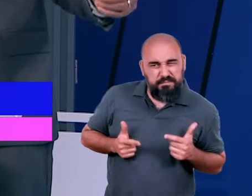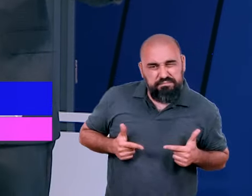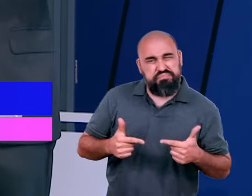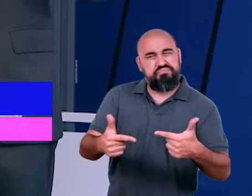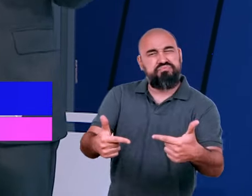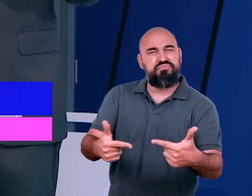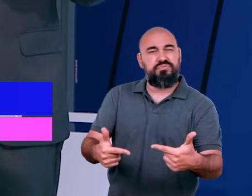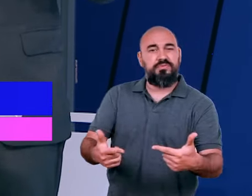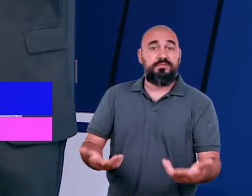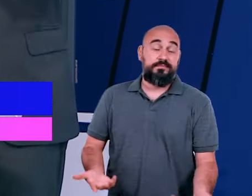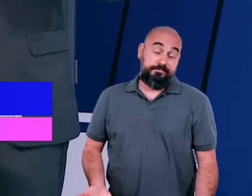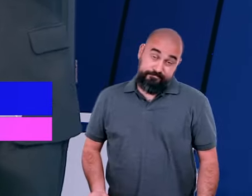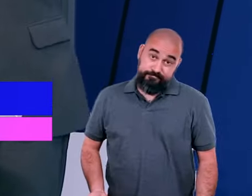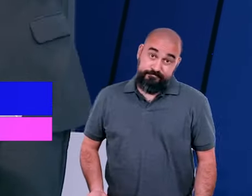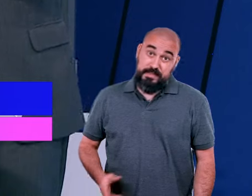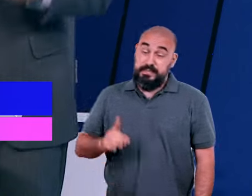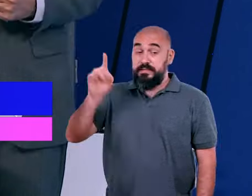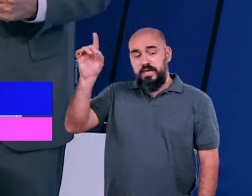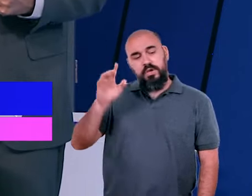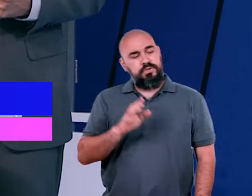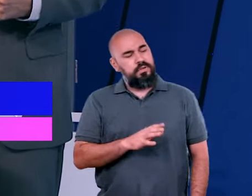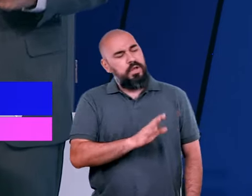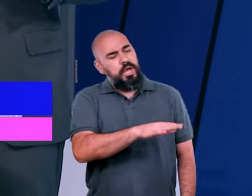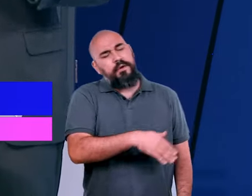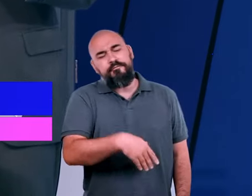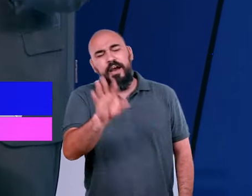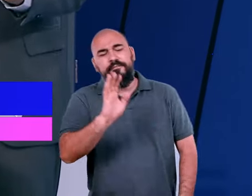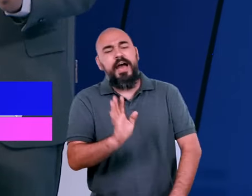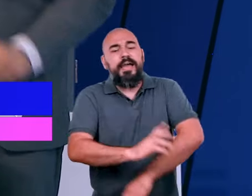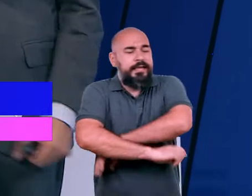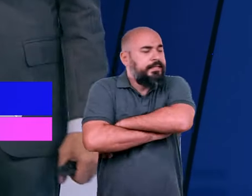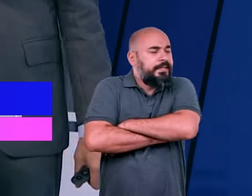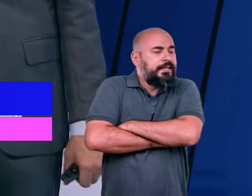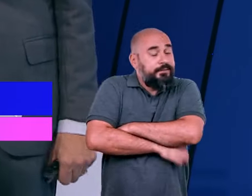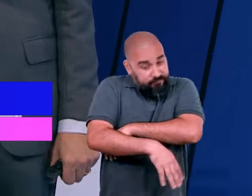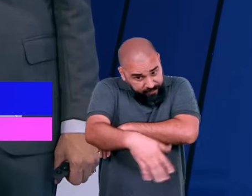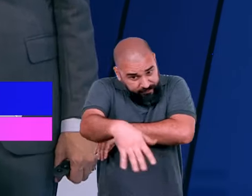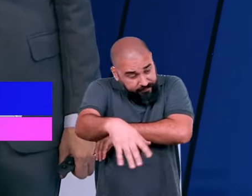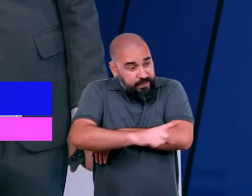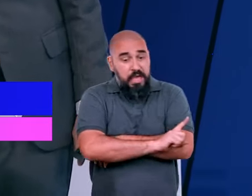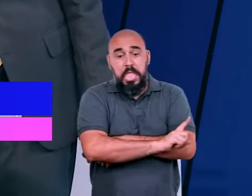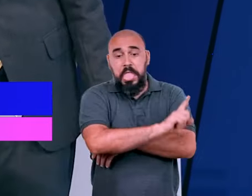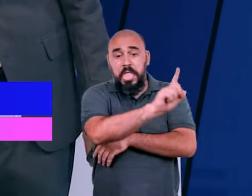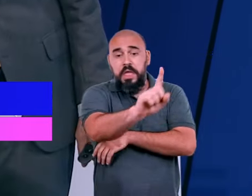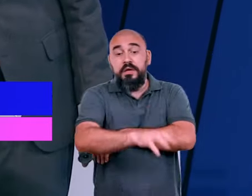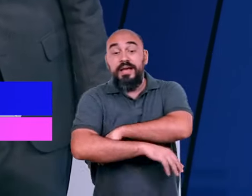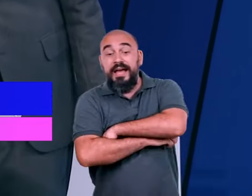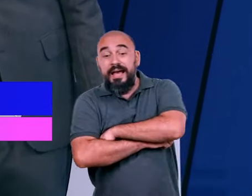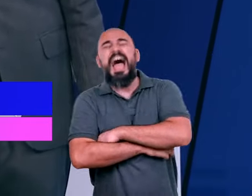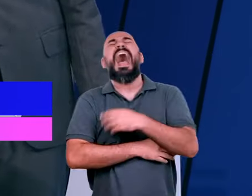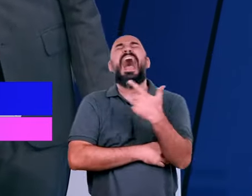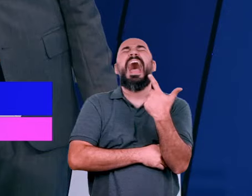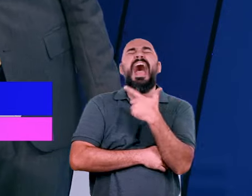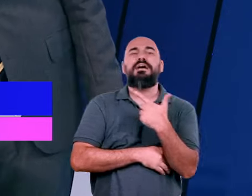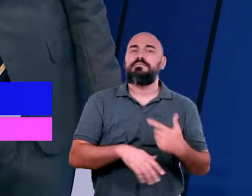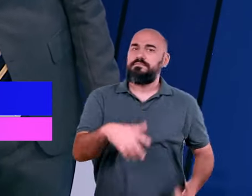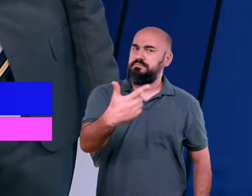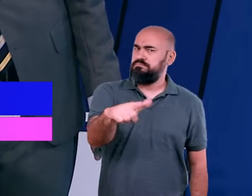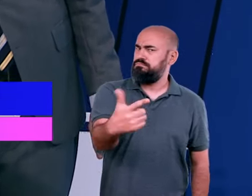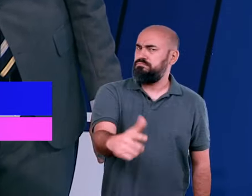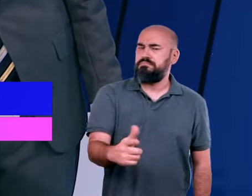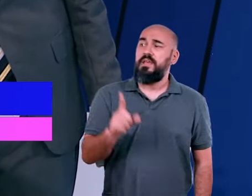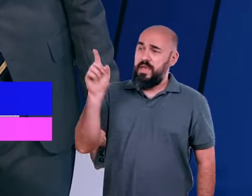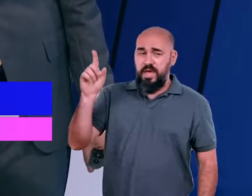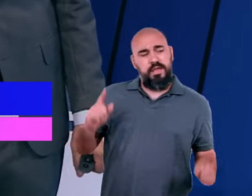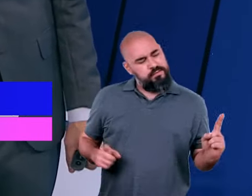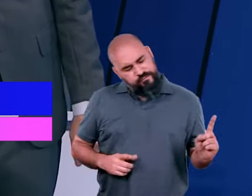apenas lá do céu diz o que você tem que fazer e fica olhando. Deus, Ele desce e Ele te capacita para